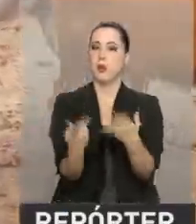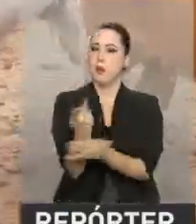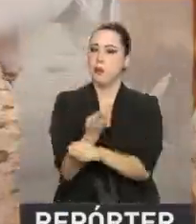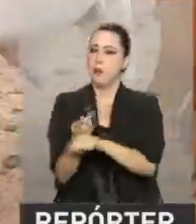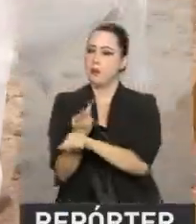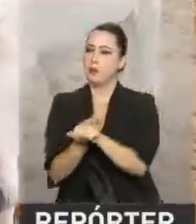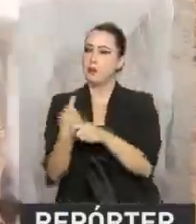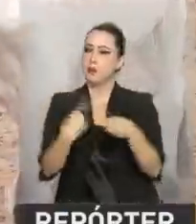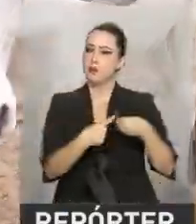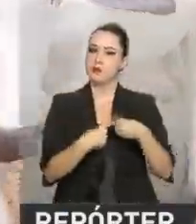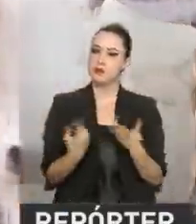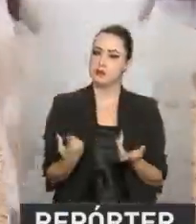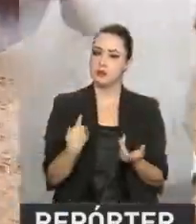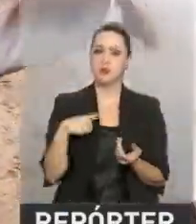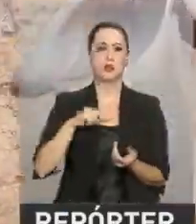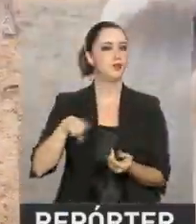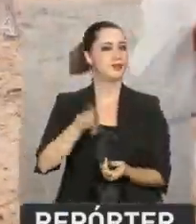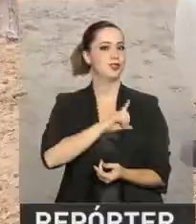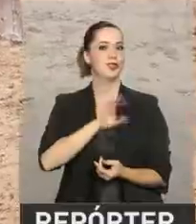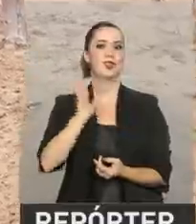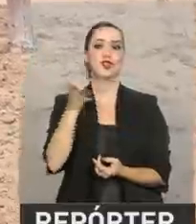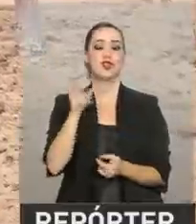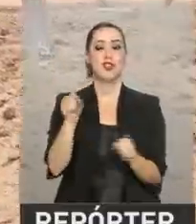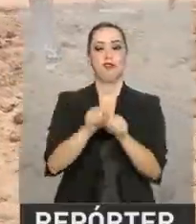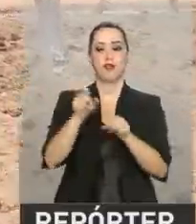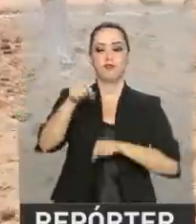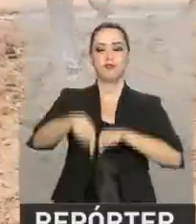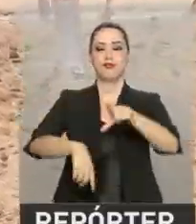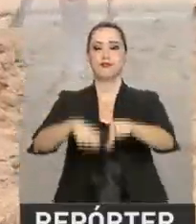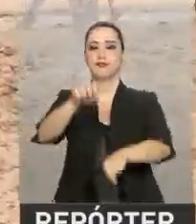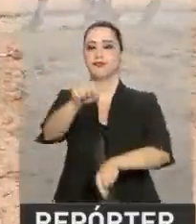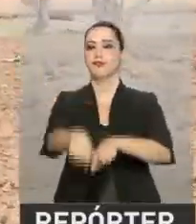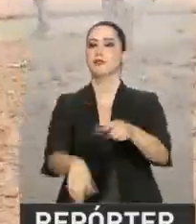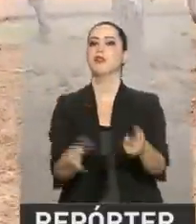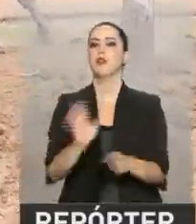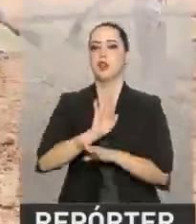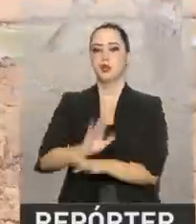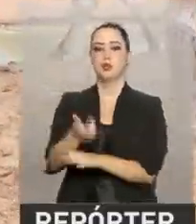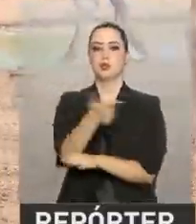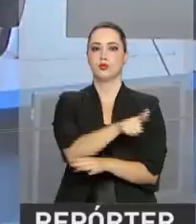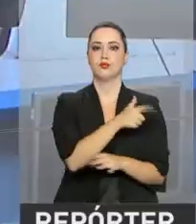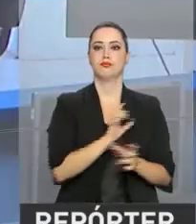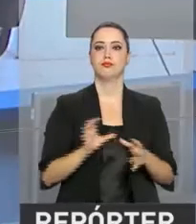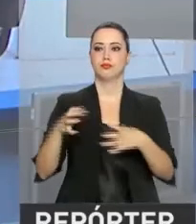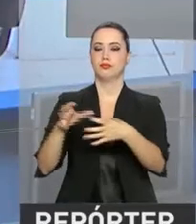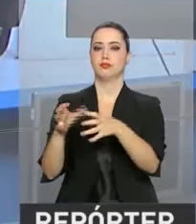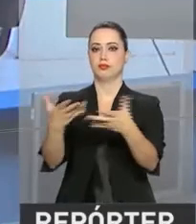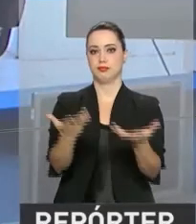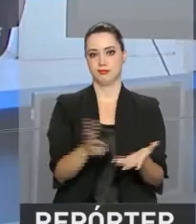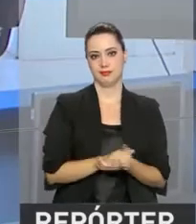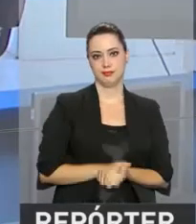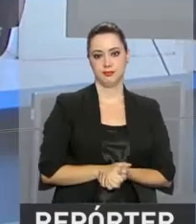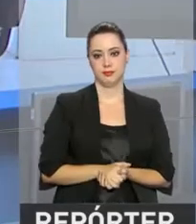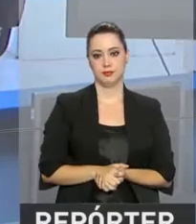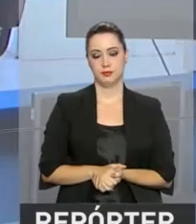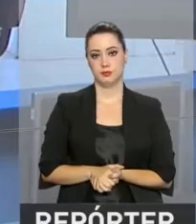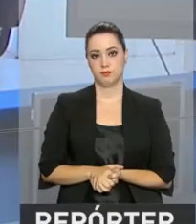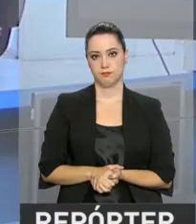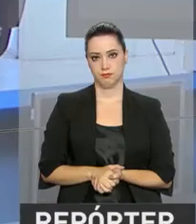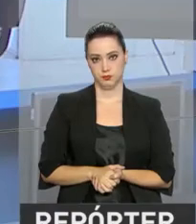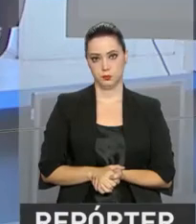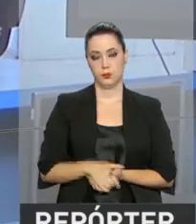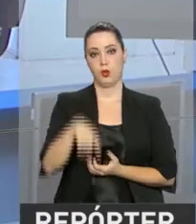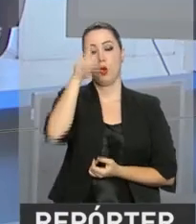já vem por mercado ainda que já produz pra gente a ajudar os juros também os hospitais